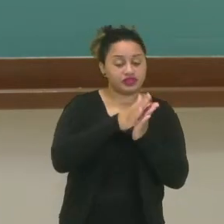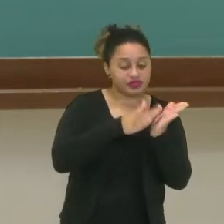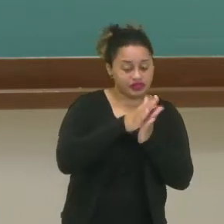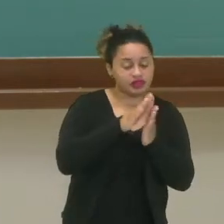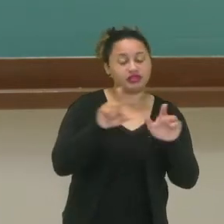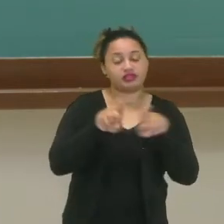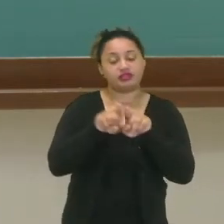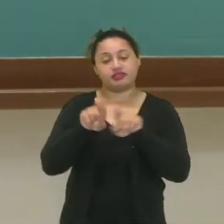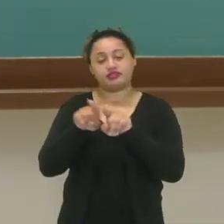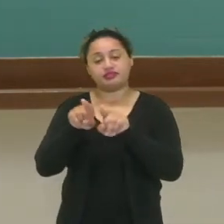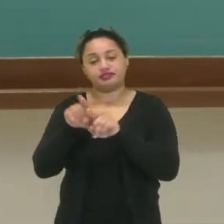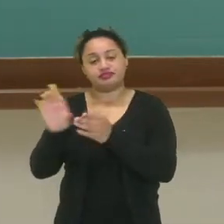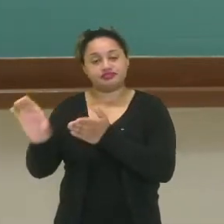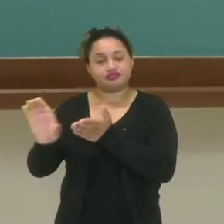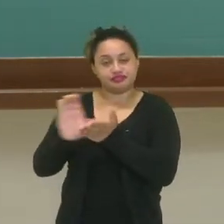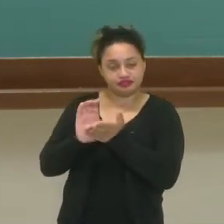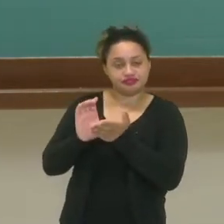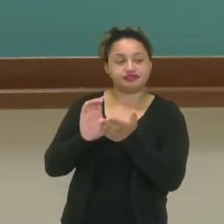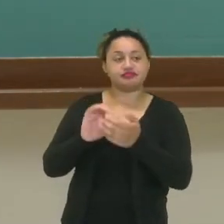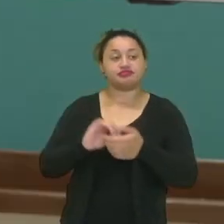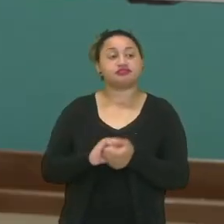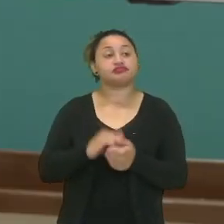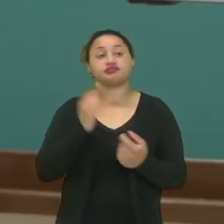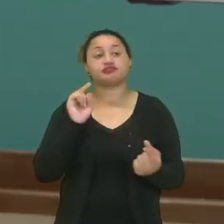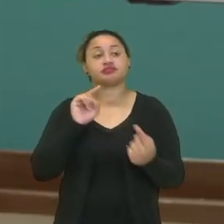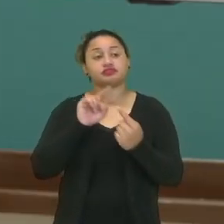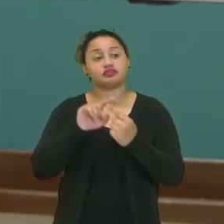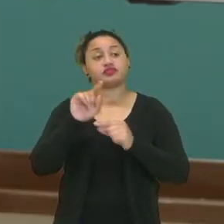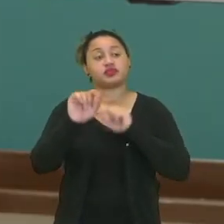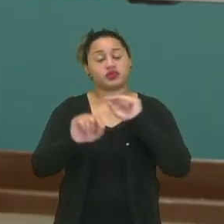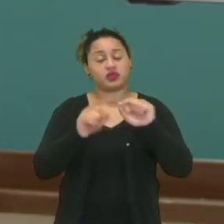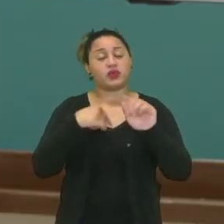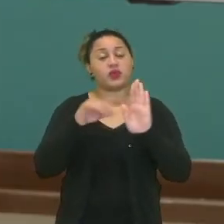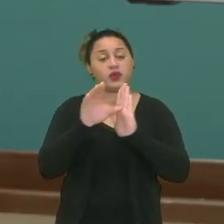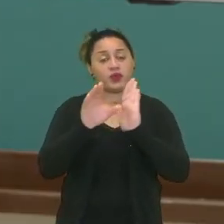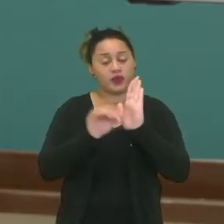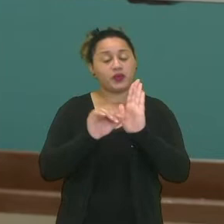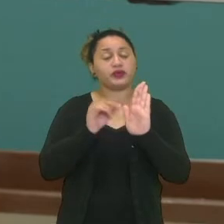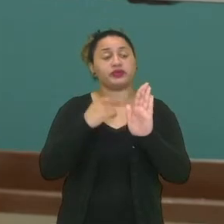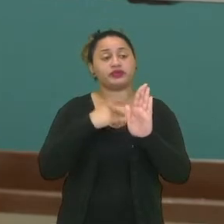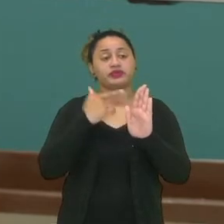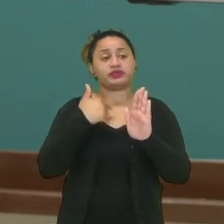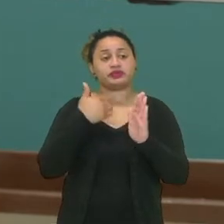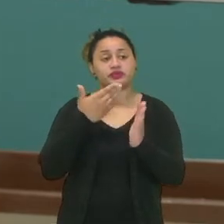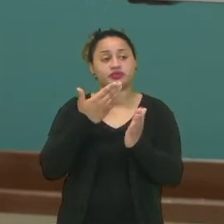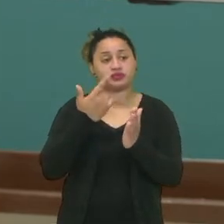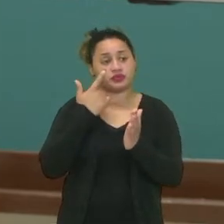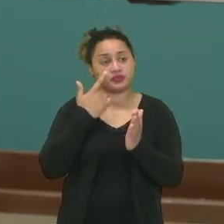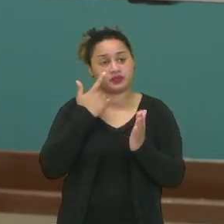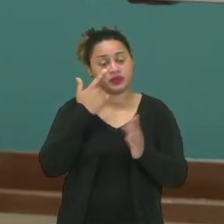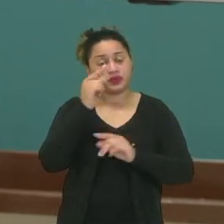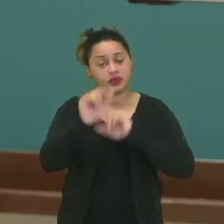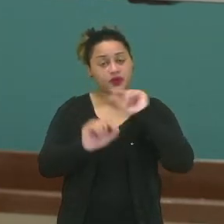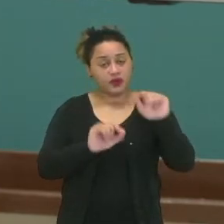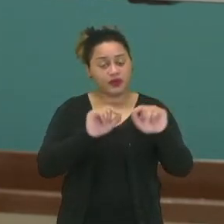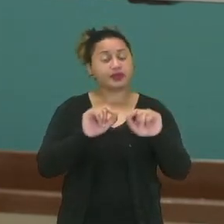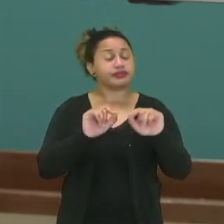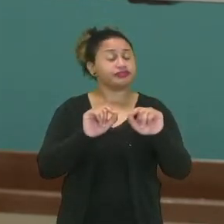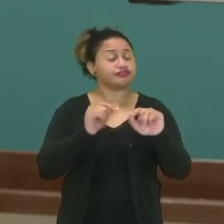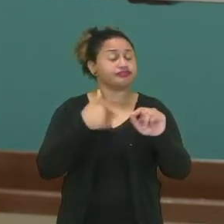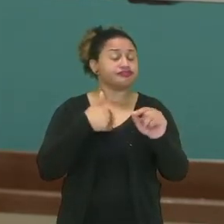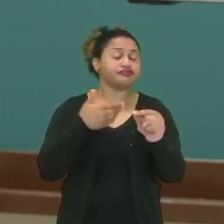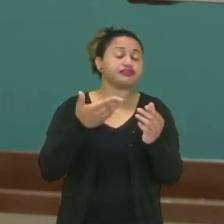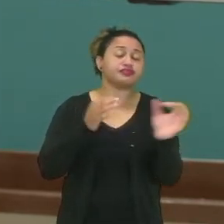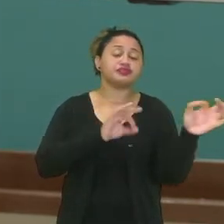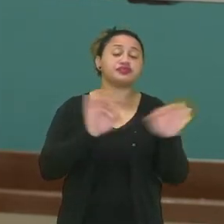as receitas. Então vamos lá. Nosso objetivo, função custo, lucro e receita. Nossos objetivos do vídeo